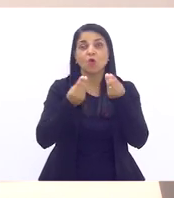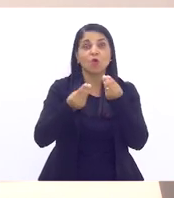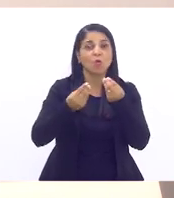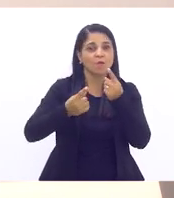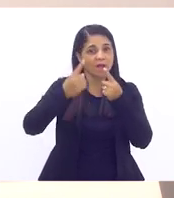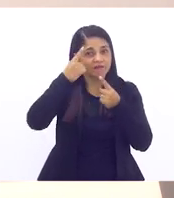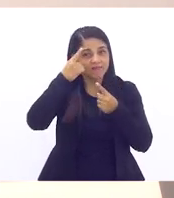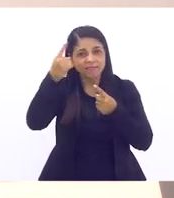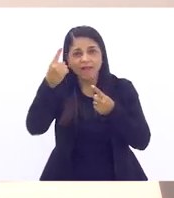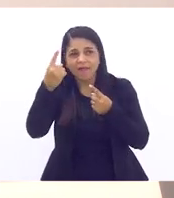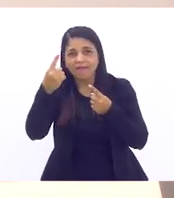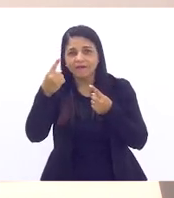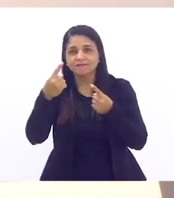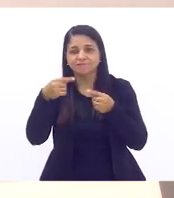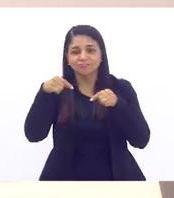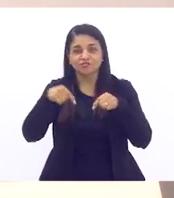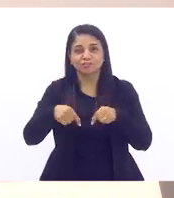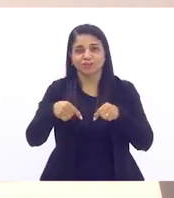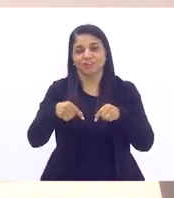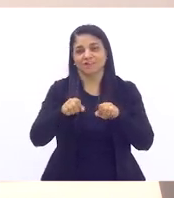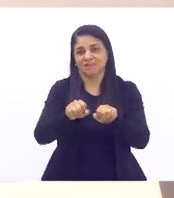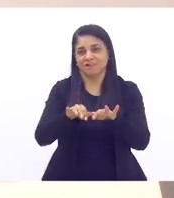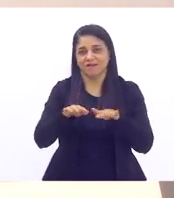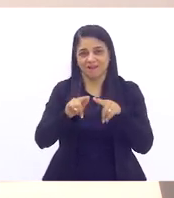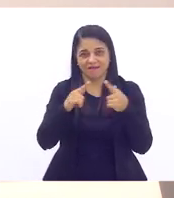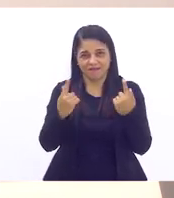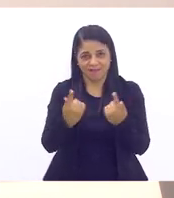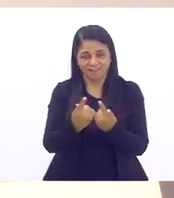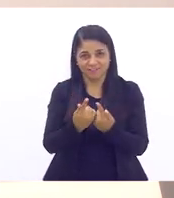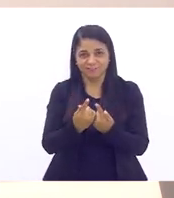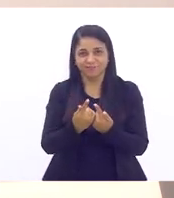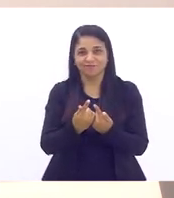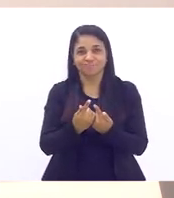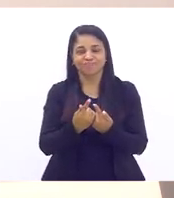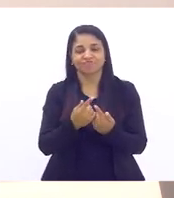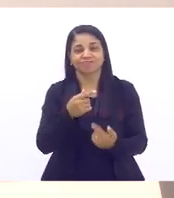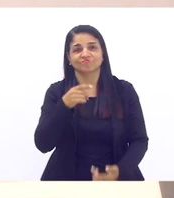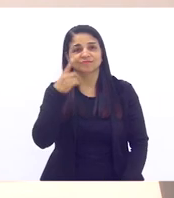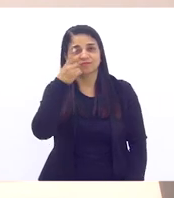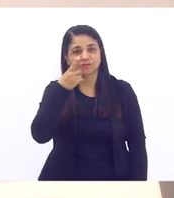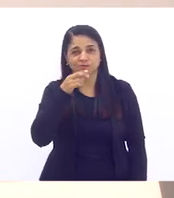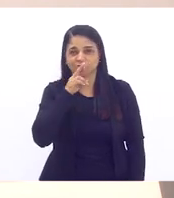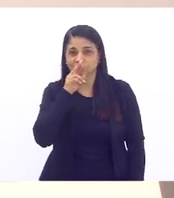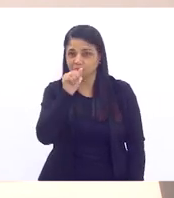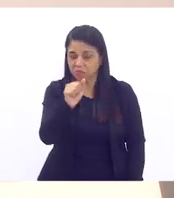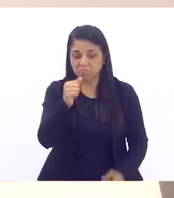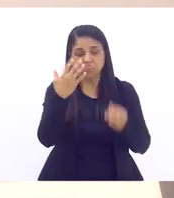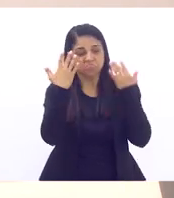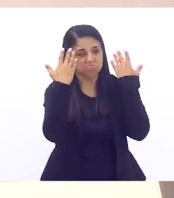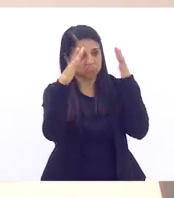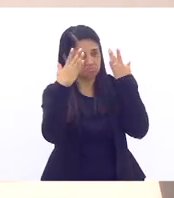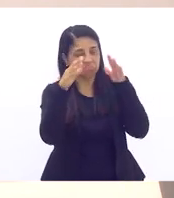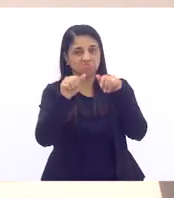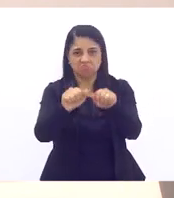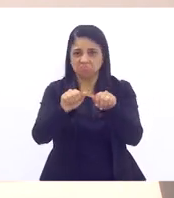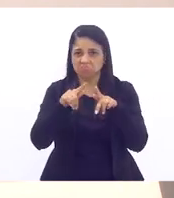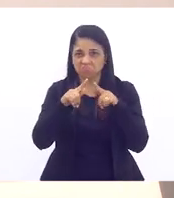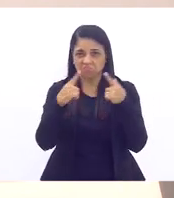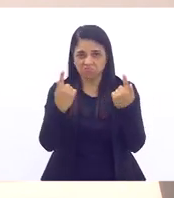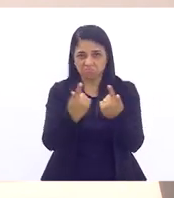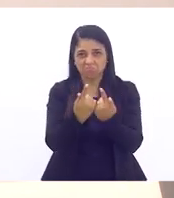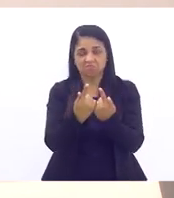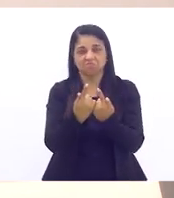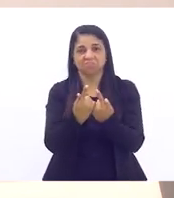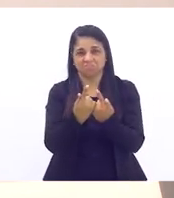proposição chega a casa Deputado Rodrigo Amorim quero aqui de pronto parabenizar alérgico parabenizar esse Parlamento pela